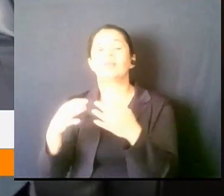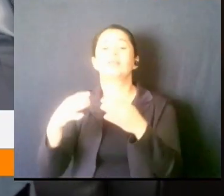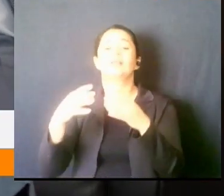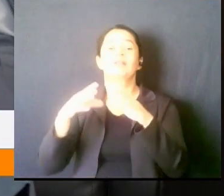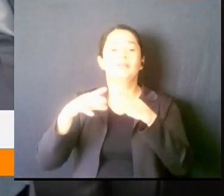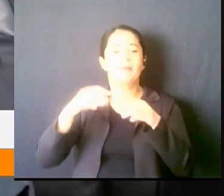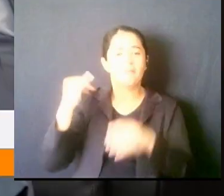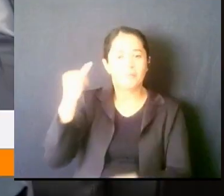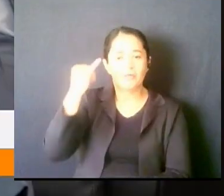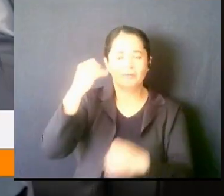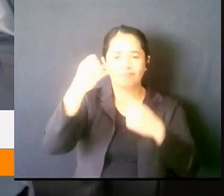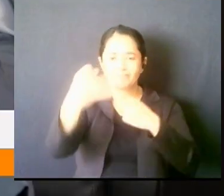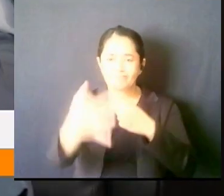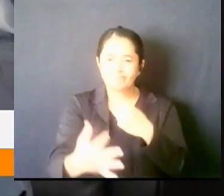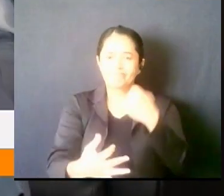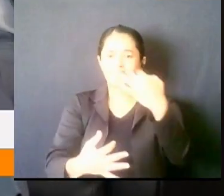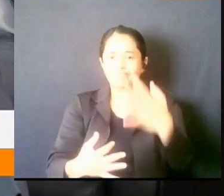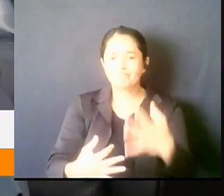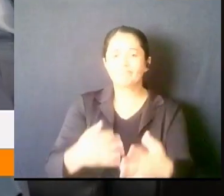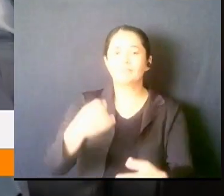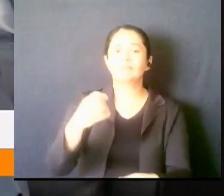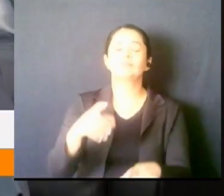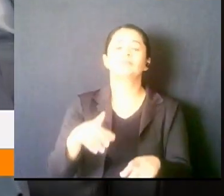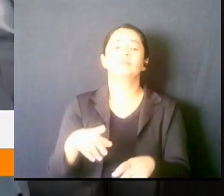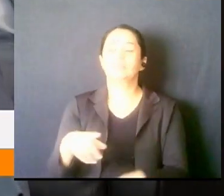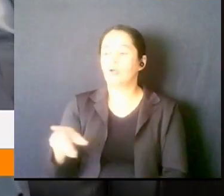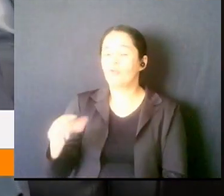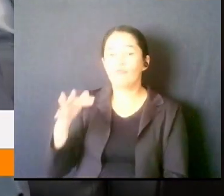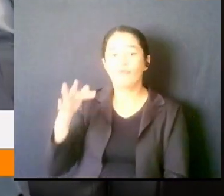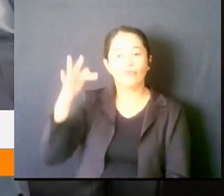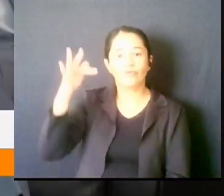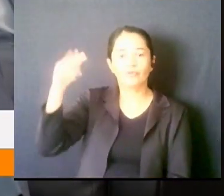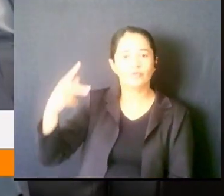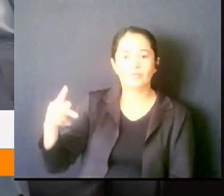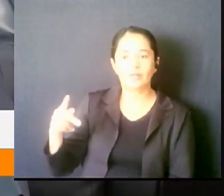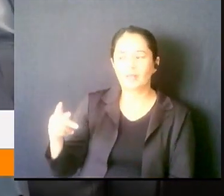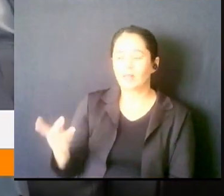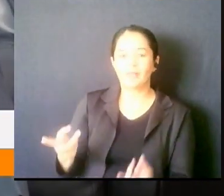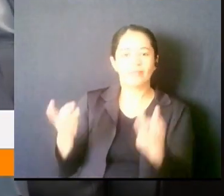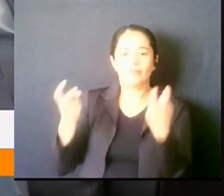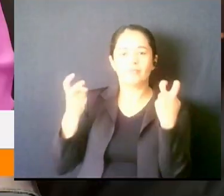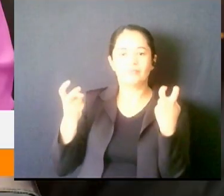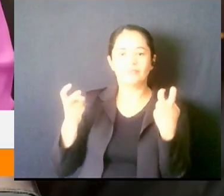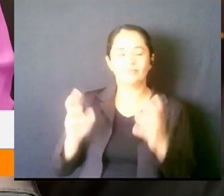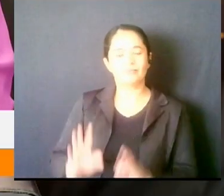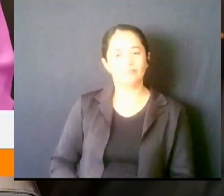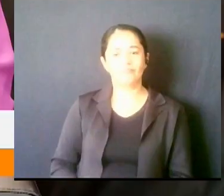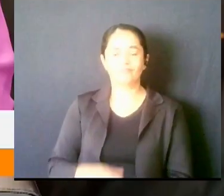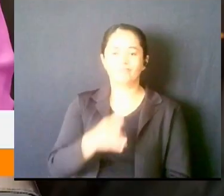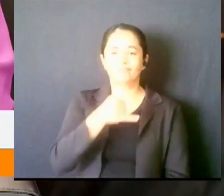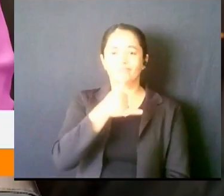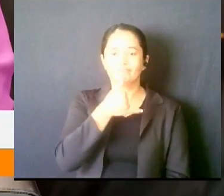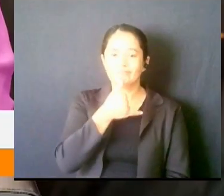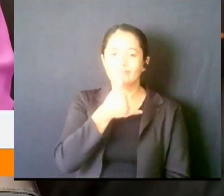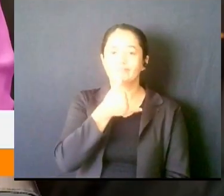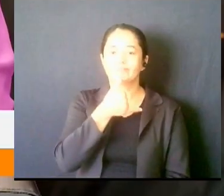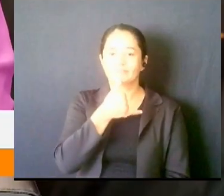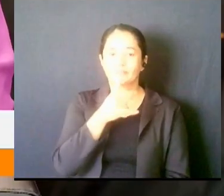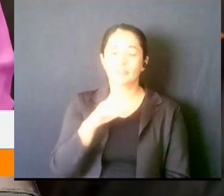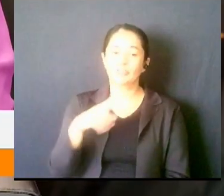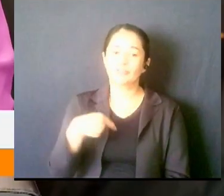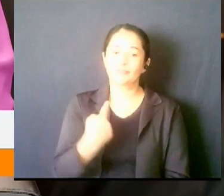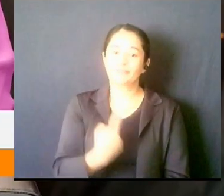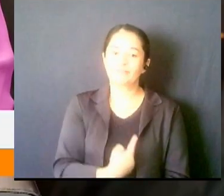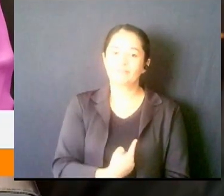de futuro que essas meninas não veem, muitas vezes. Lamentável, né? Lamentável a gente